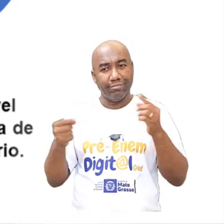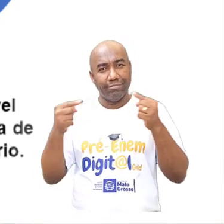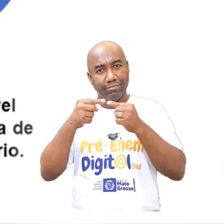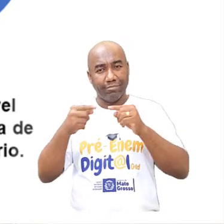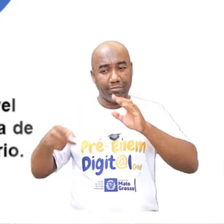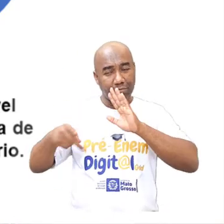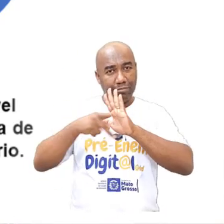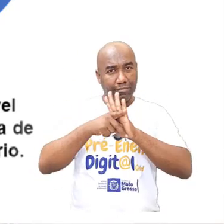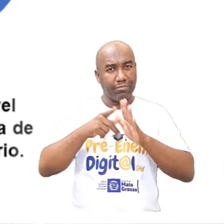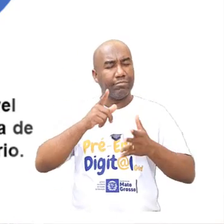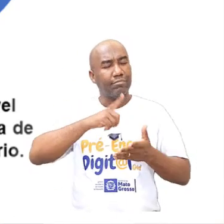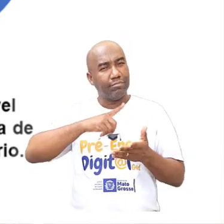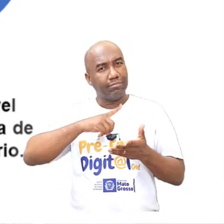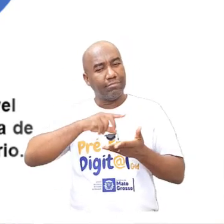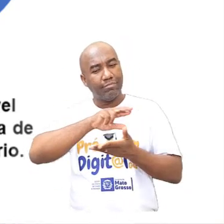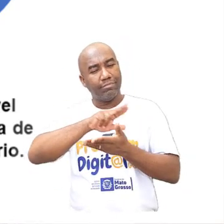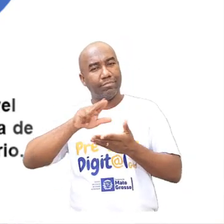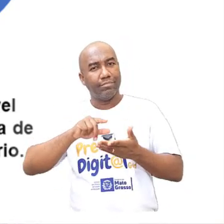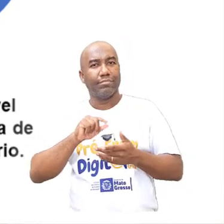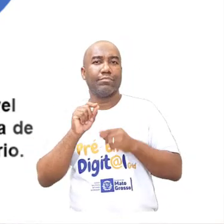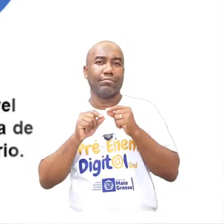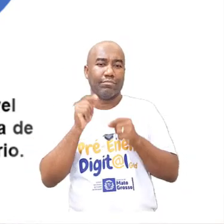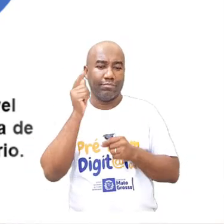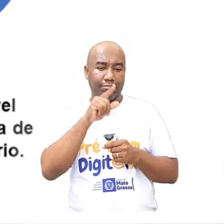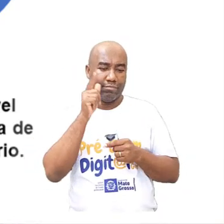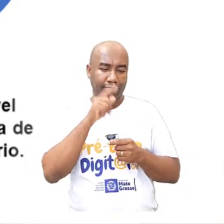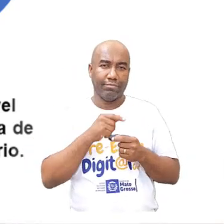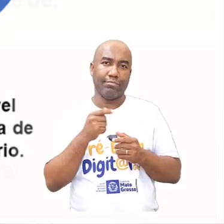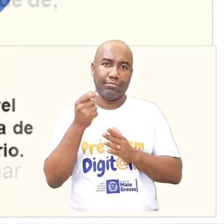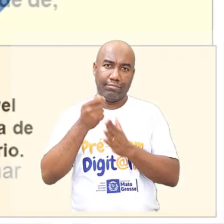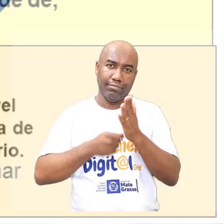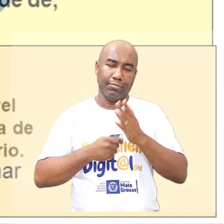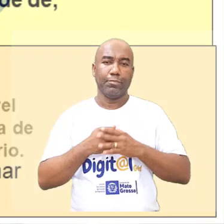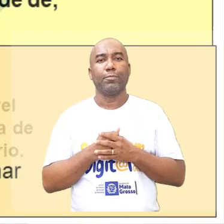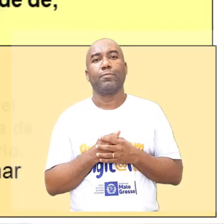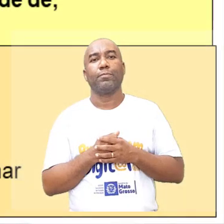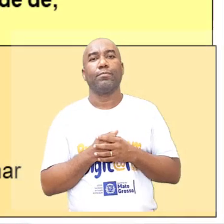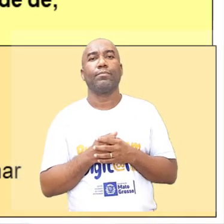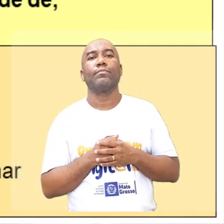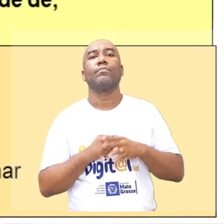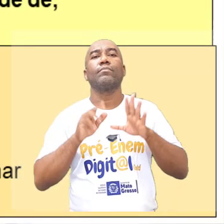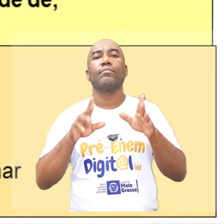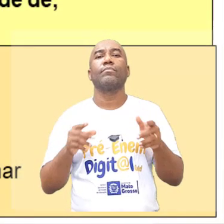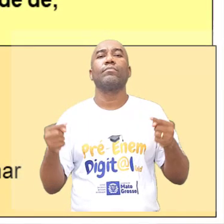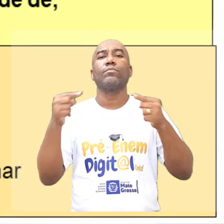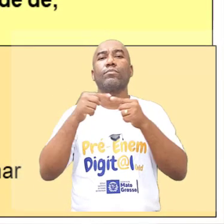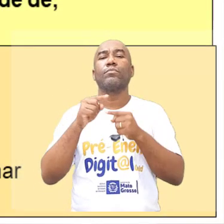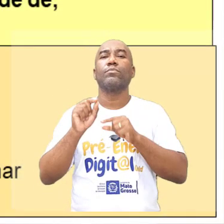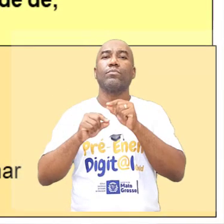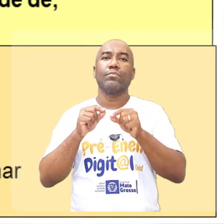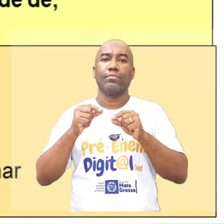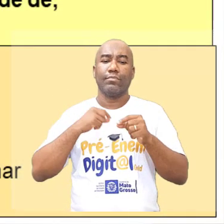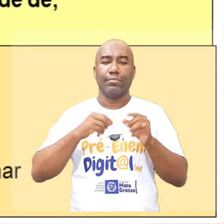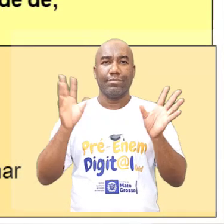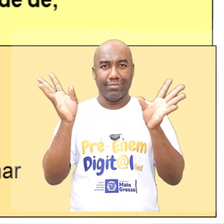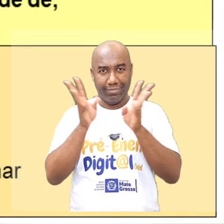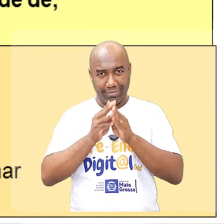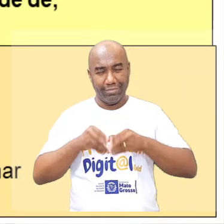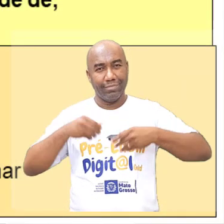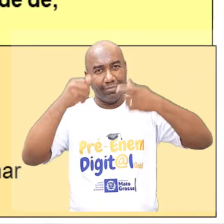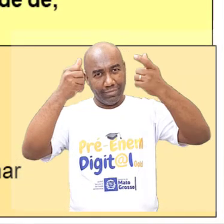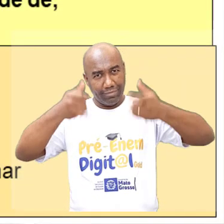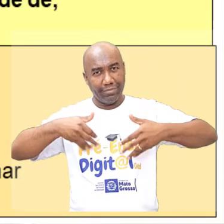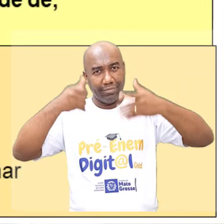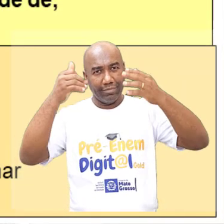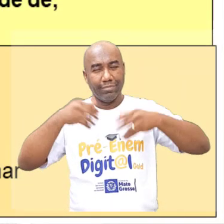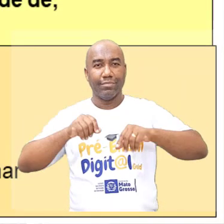dos repertórios que você citou lá ao longo do texto. Aqui para você um resumo de tudo que eu